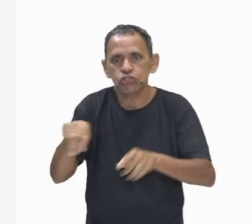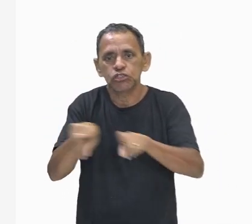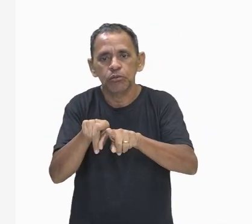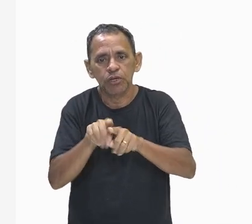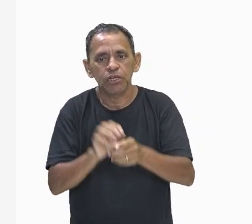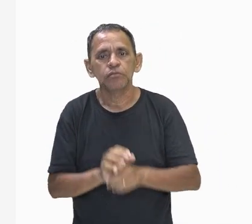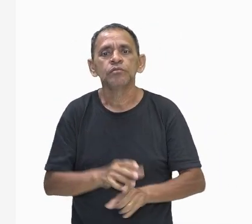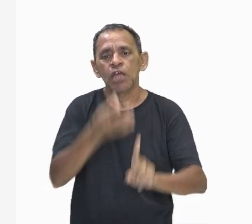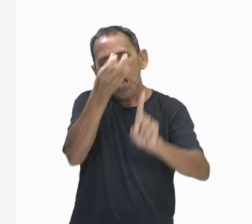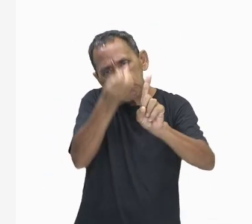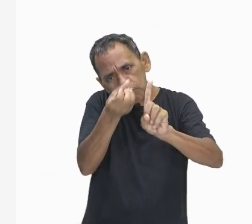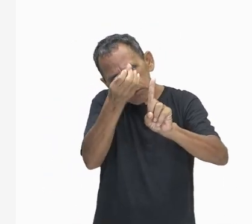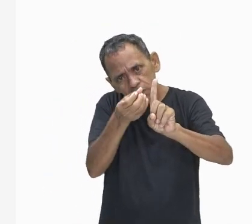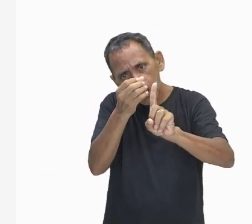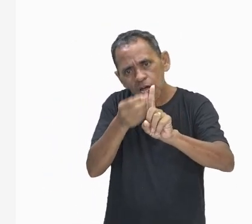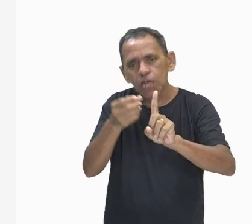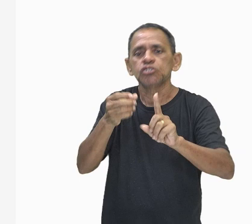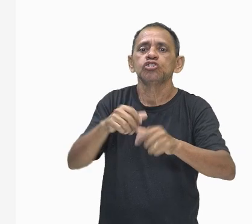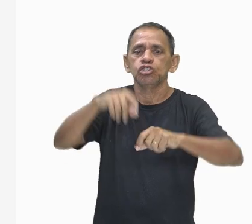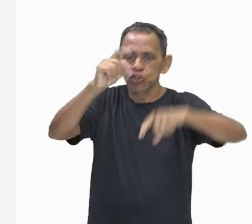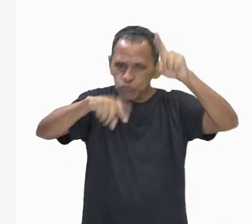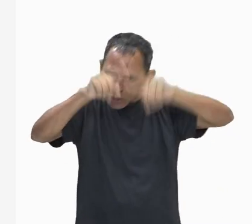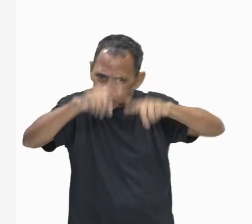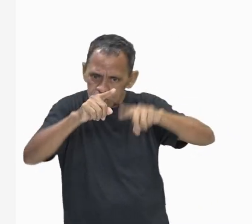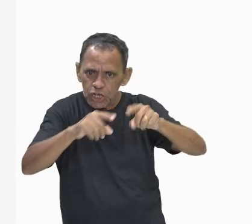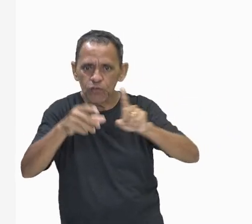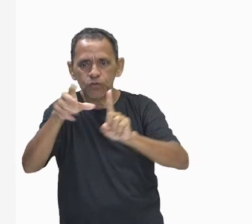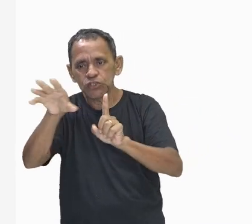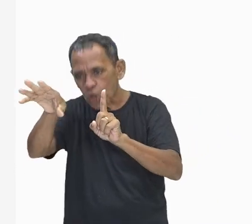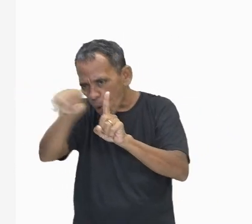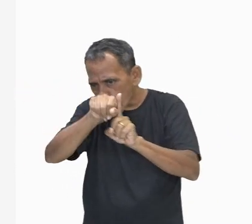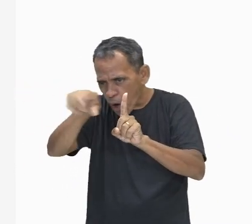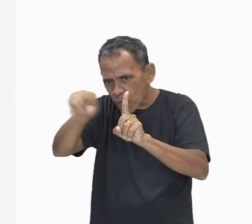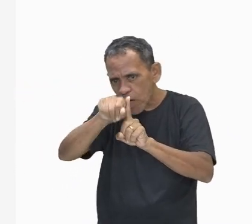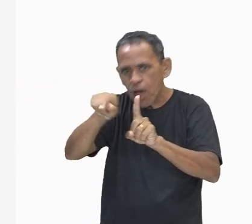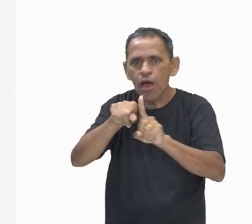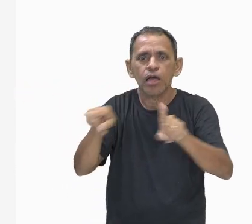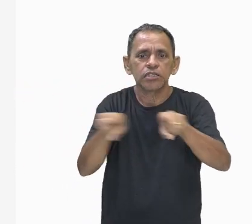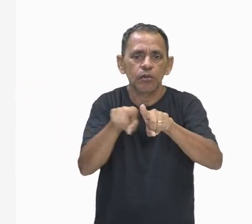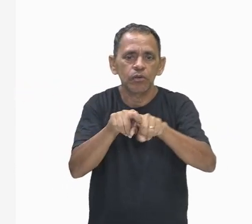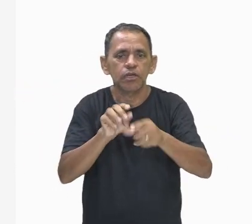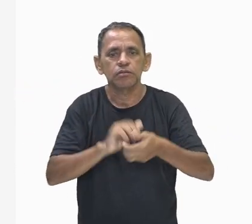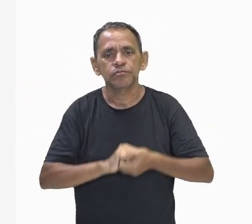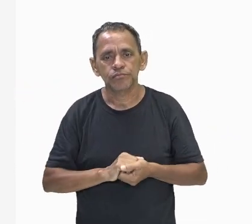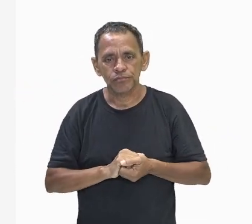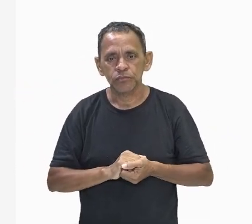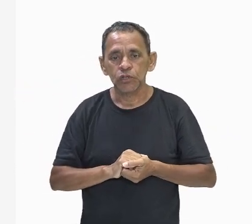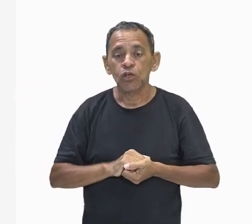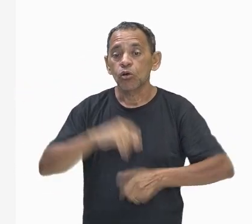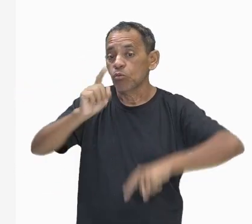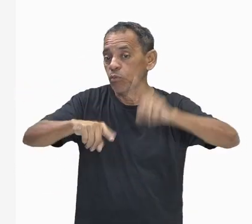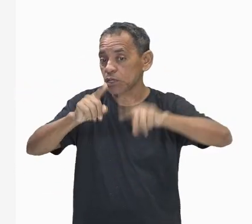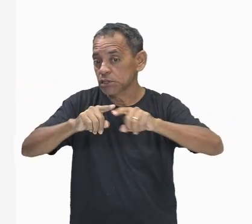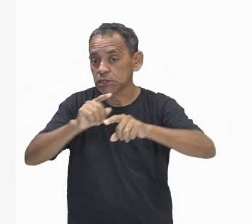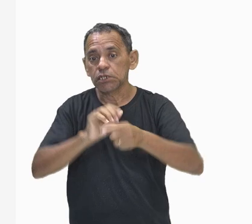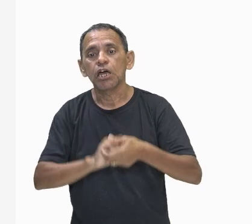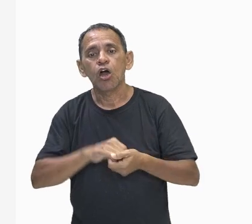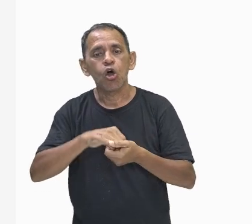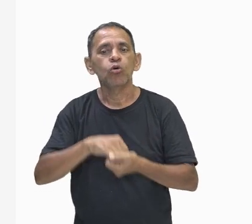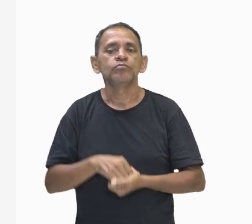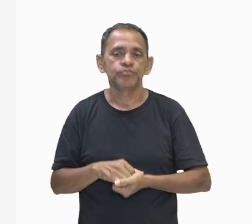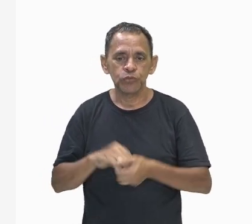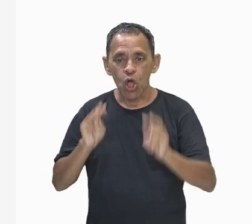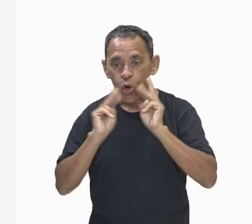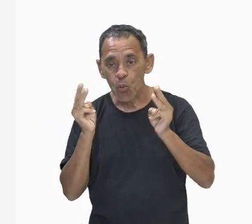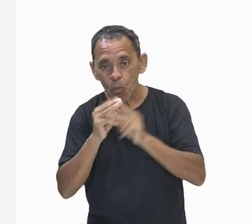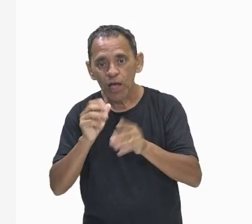dos objetos e fazia com que eles fossem atraídos em direção ao outro, um em direção ao outro. O objeto com mais massa atrai mais intensamente,